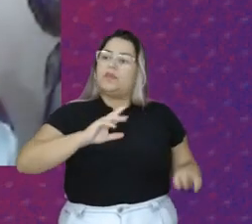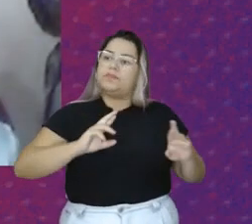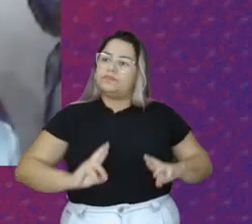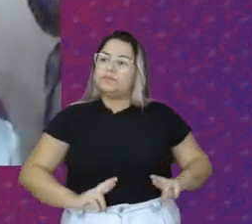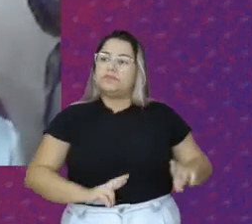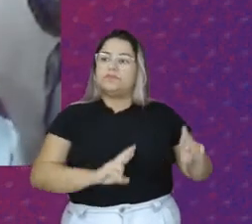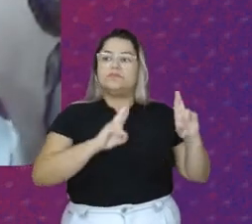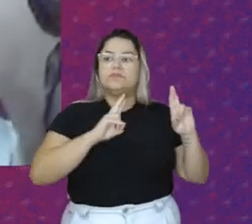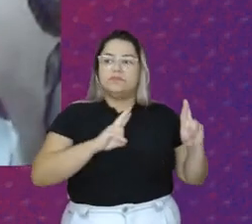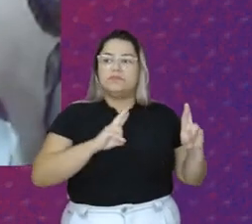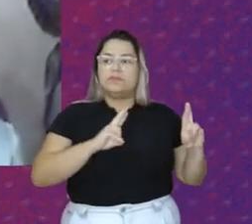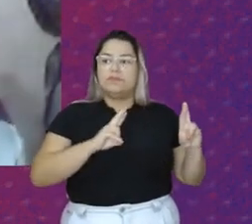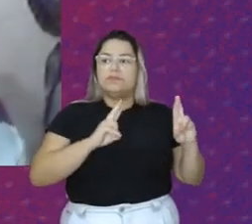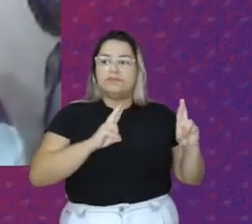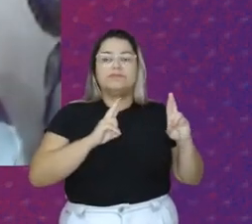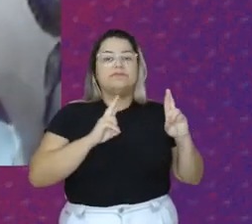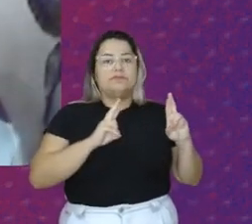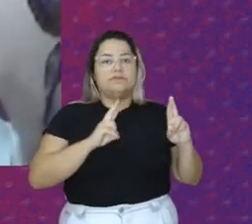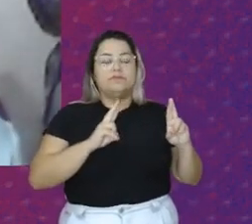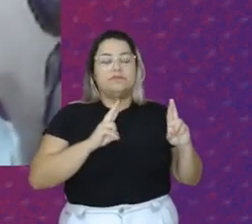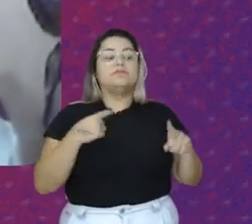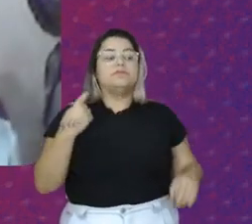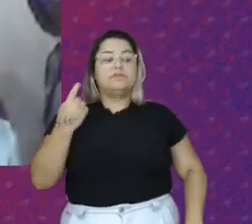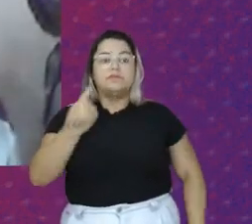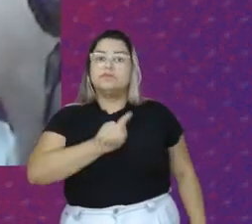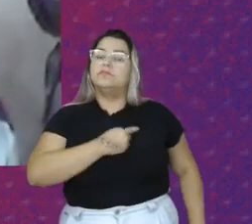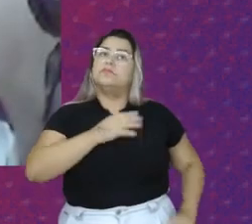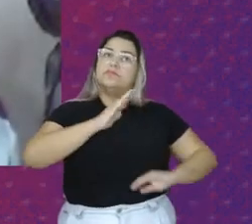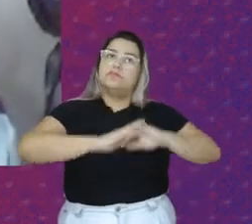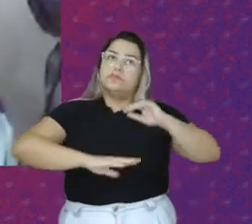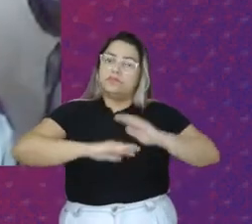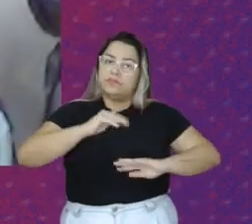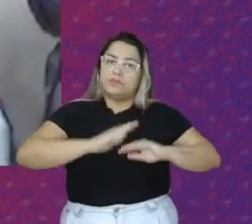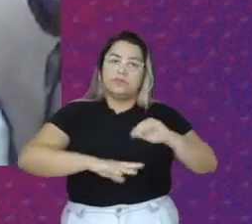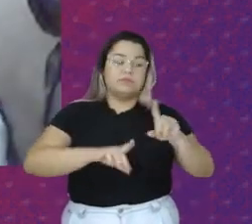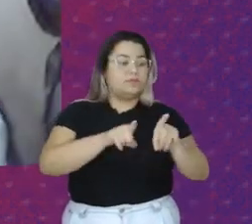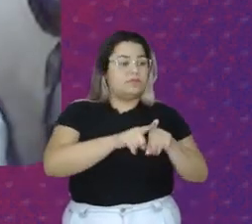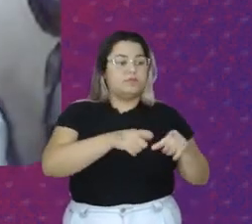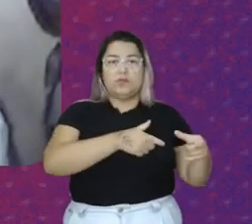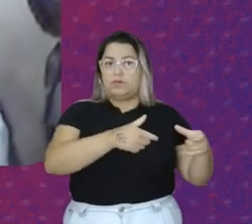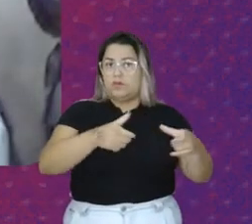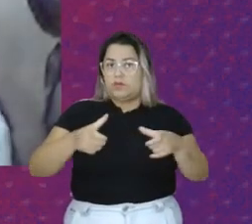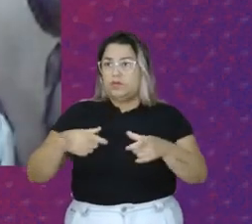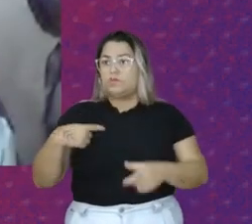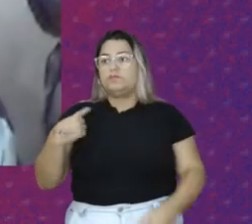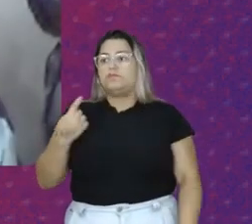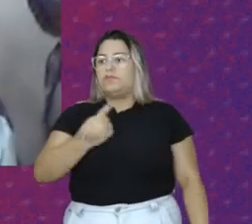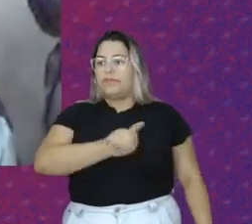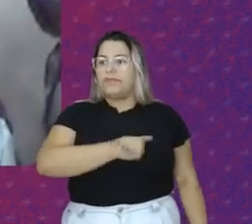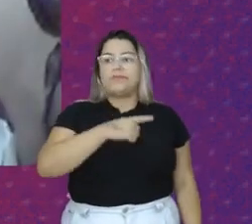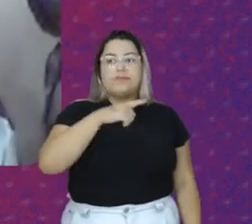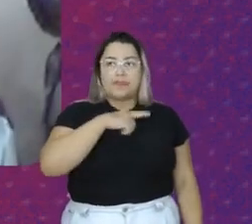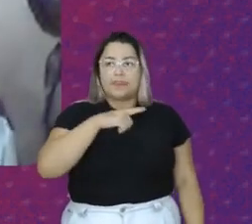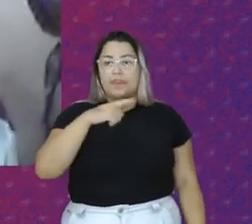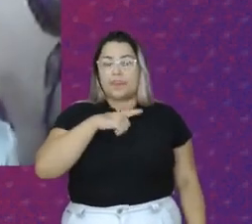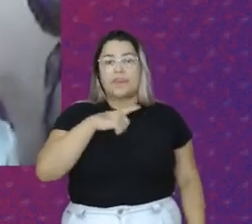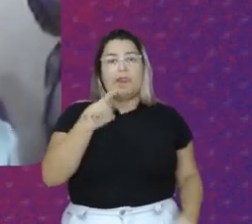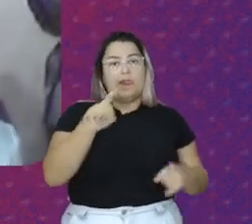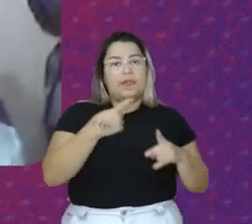de que nós seremos protagonistas, né, em qualquer espaço que nós estivermos,